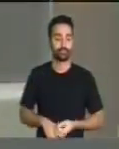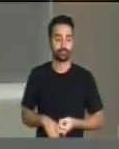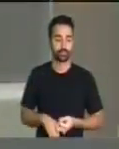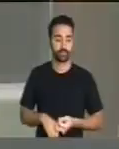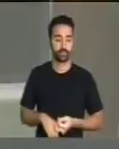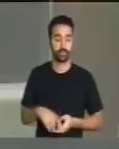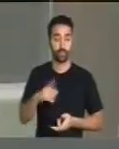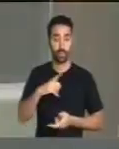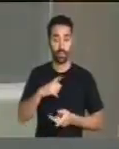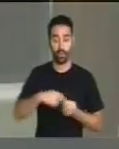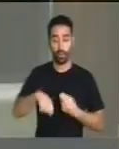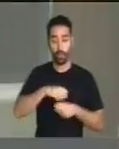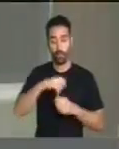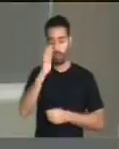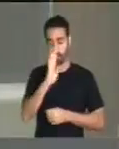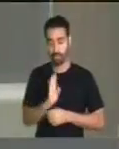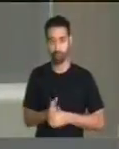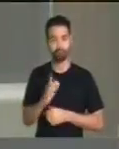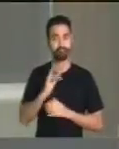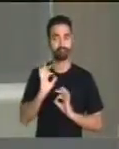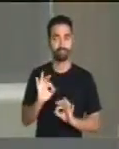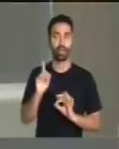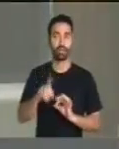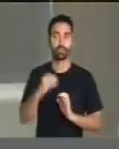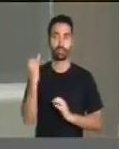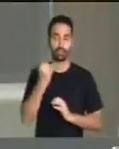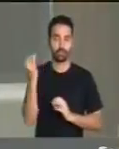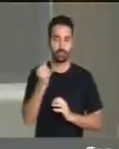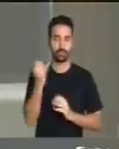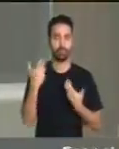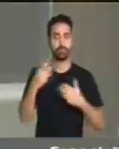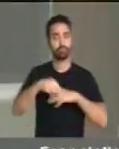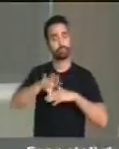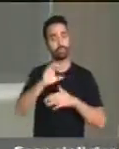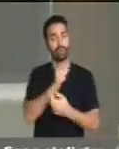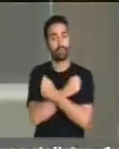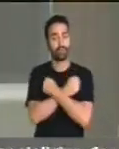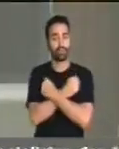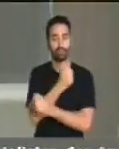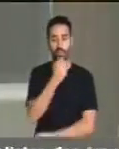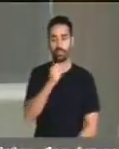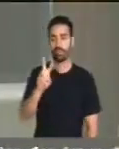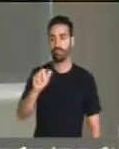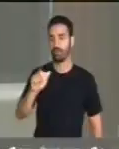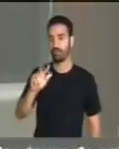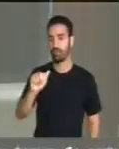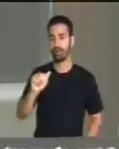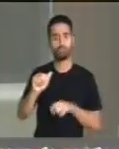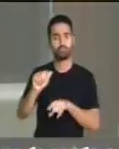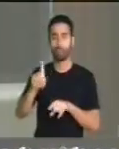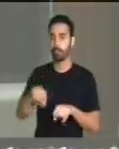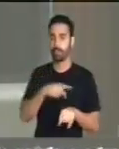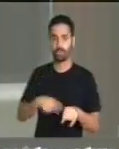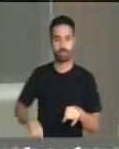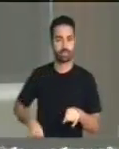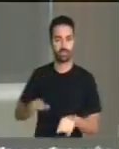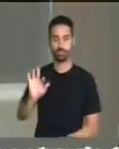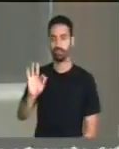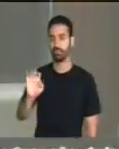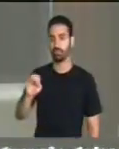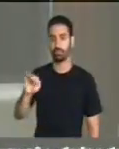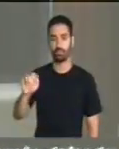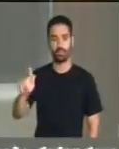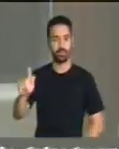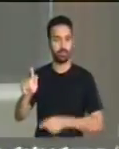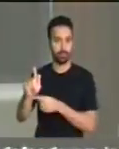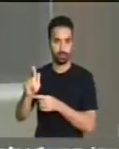economia brasileira, que sem dúvida nenhuma é fundamental. Deixar aqui o meu abraço para o Vavá, nosso presidente da FEMICO, agora não mais